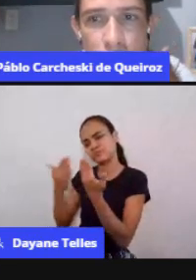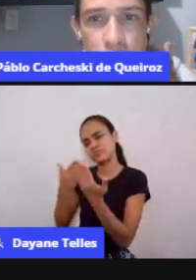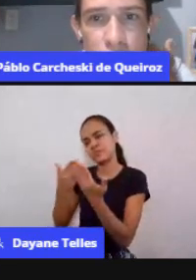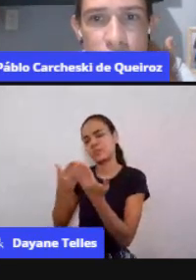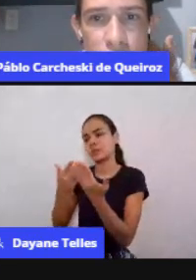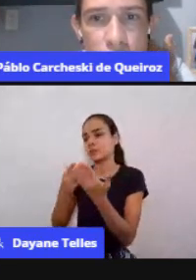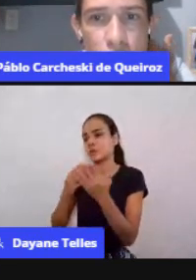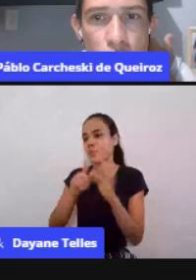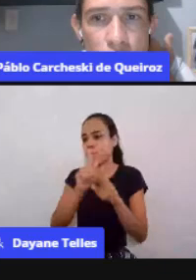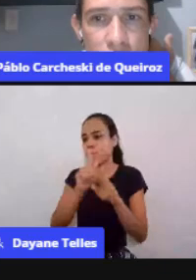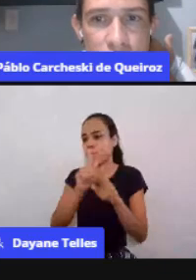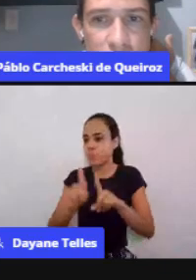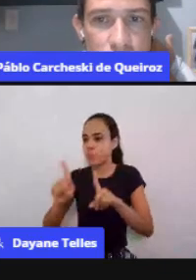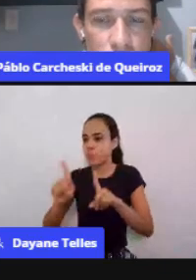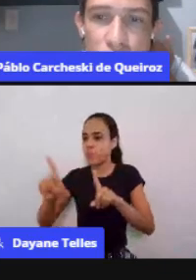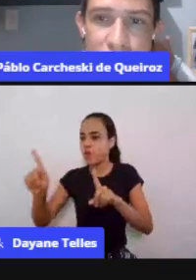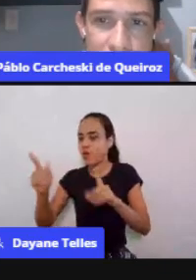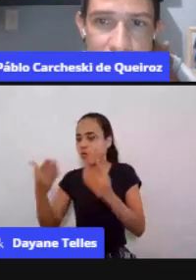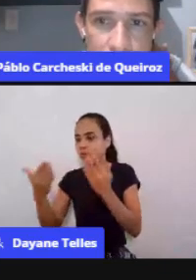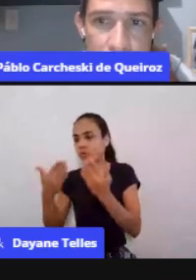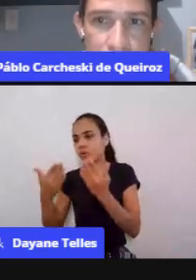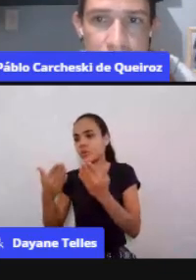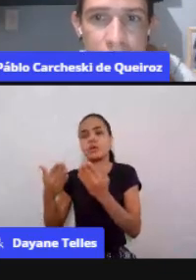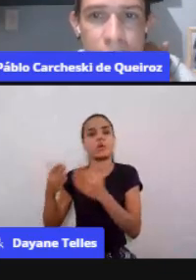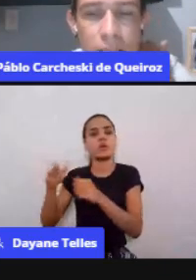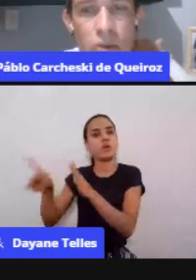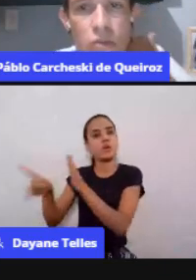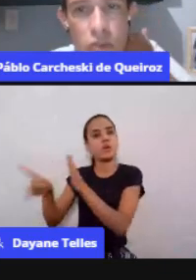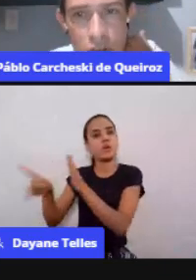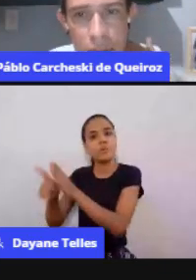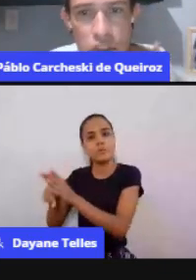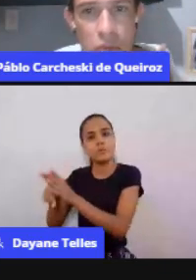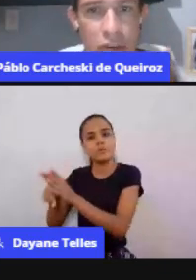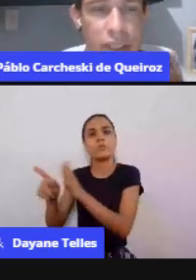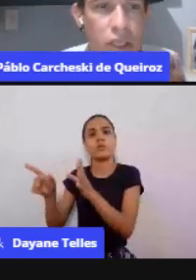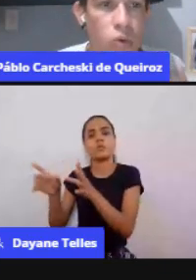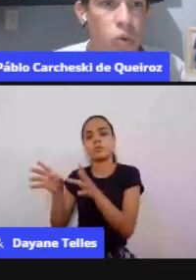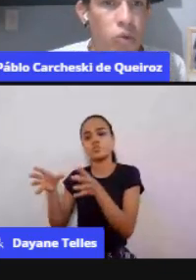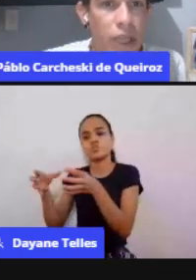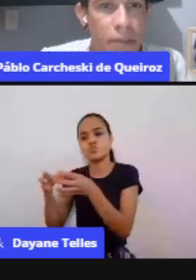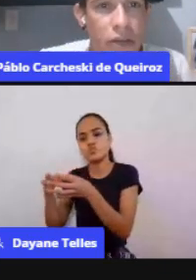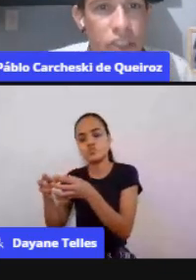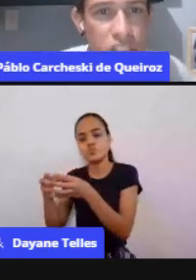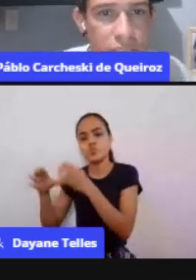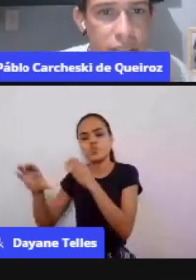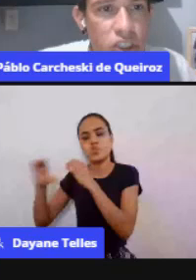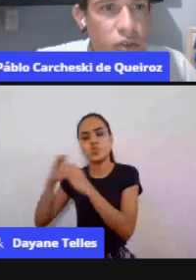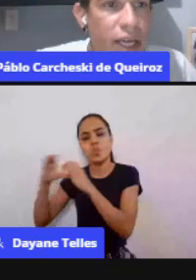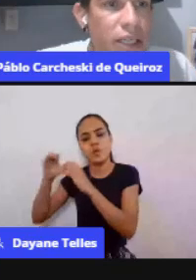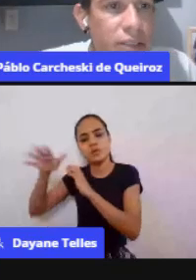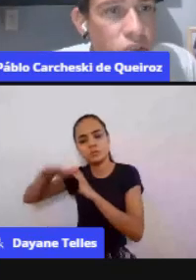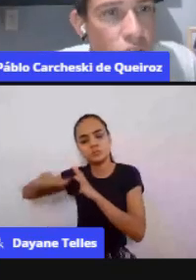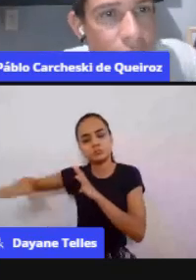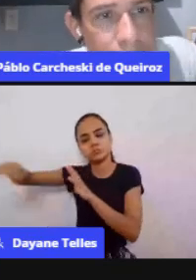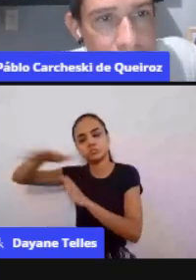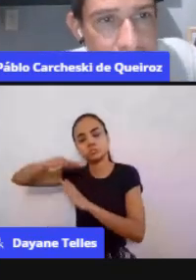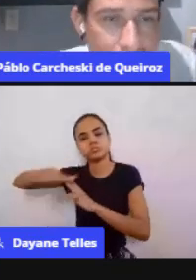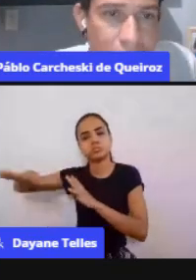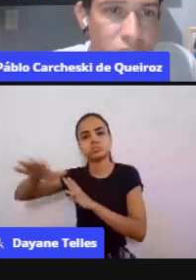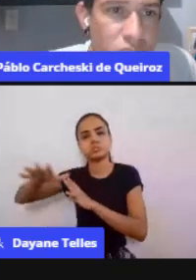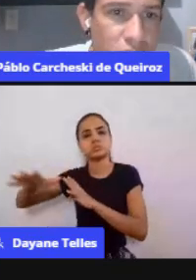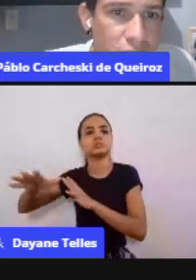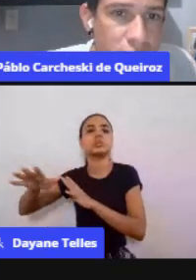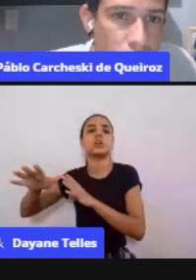compreender quando é possível ou conveniente a sua utilização. Então, novamente, como eu falei, né, o trabalho que a gente não realiza só com a equipe